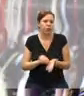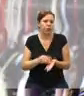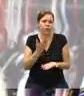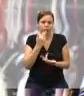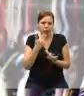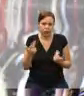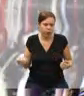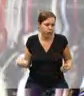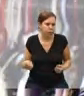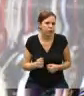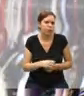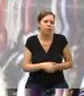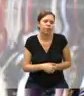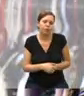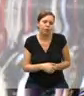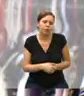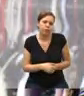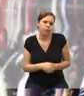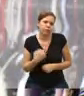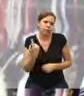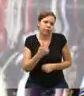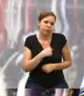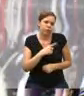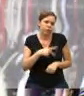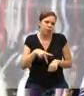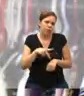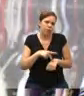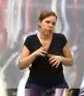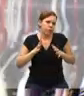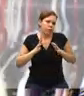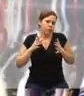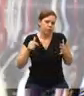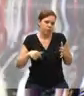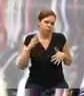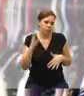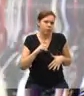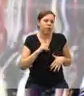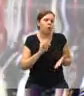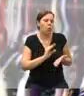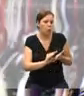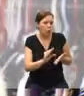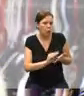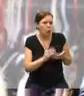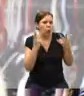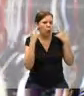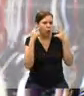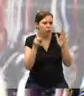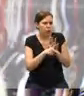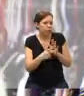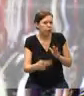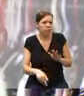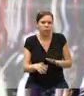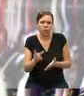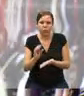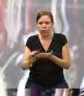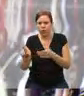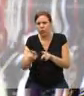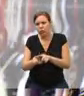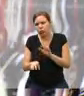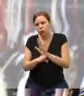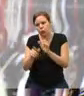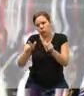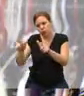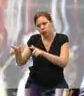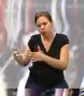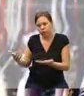de alimento. Apesar de nós sermos um país rico, né, nós temos recursos, né, mas os recursos não chegam até na ponta, né?